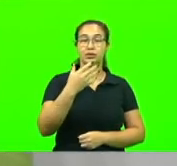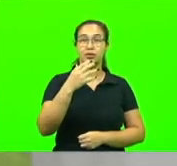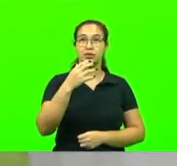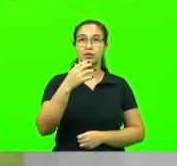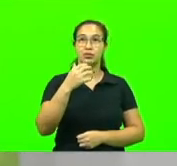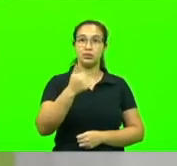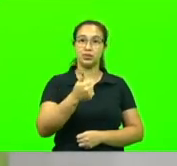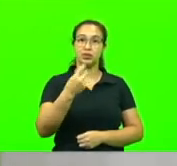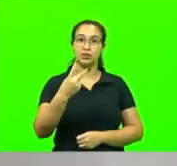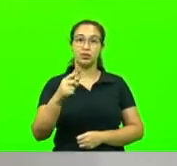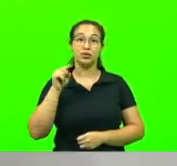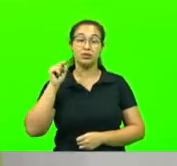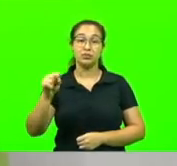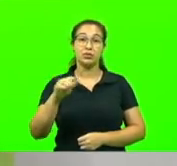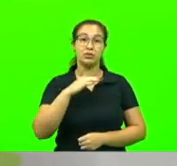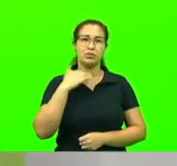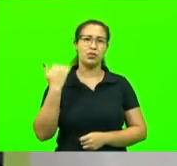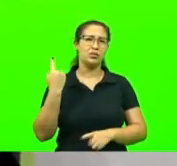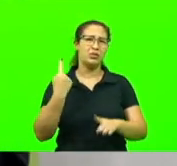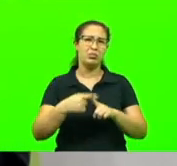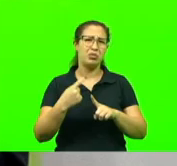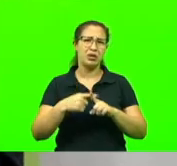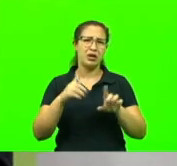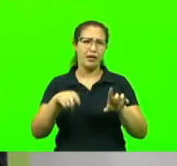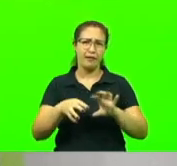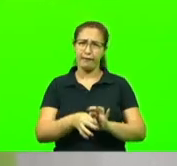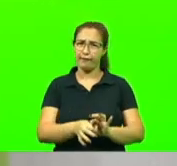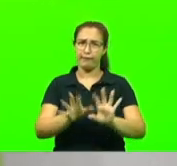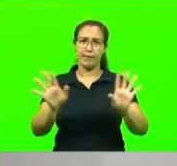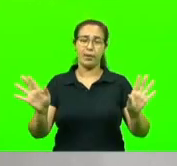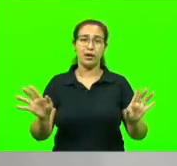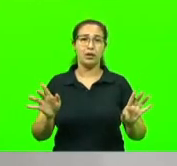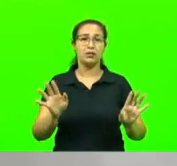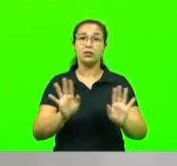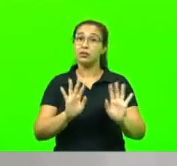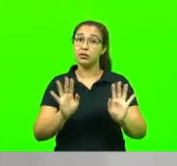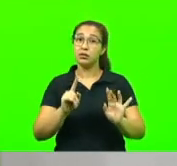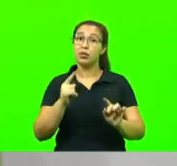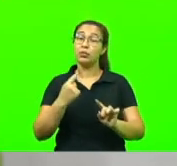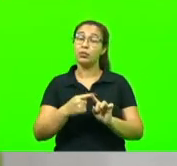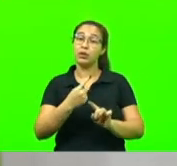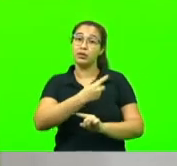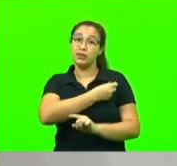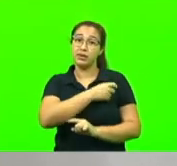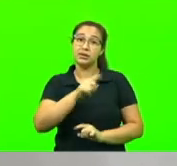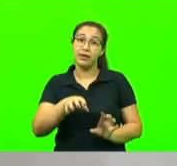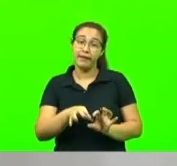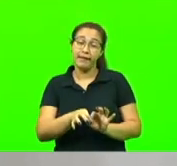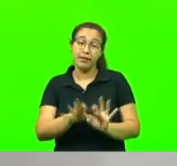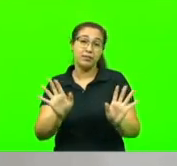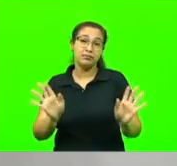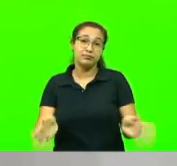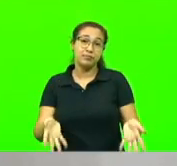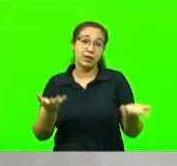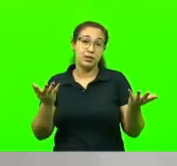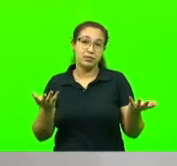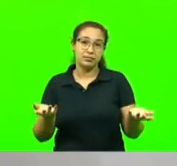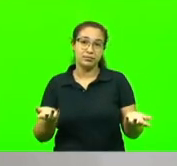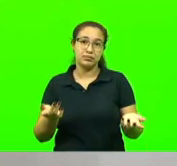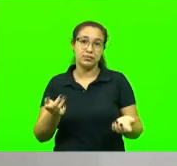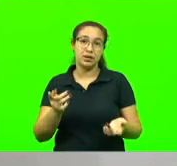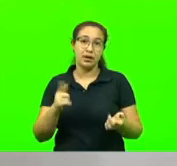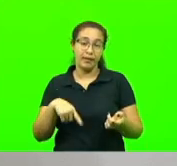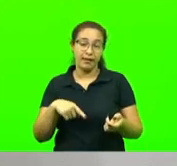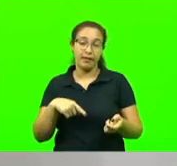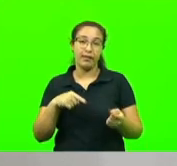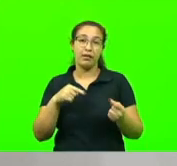mortes. Ah, mas foi porque liberou. Tá, mas liberou porque a vacina foi liberada. Era para ter morrido menos